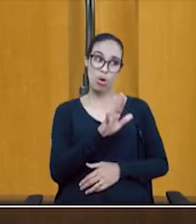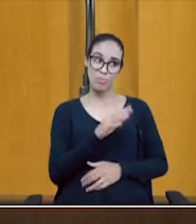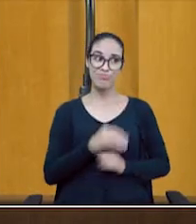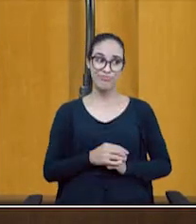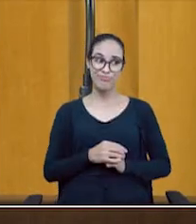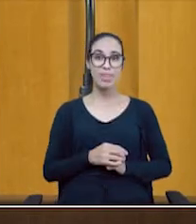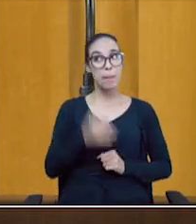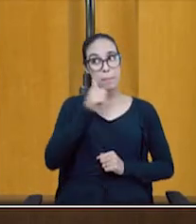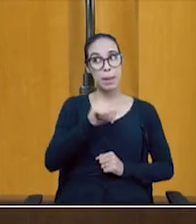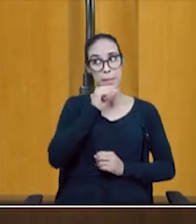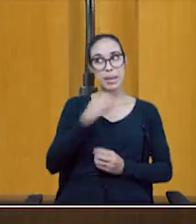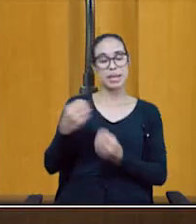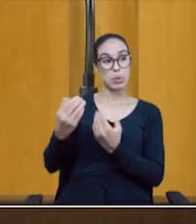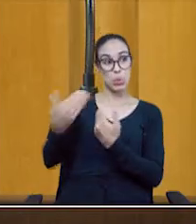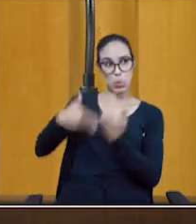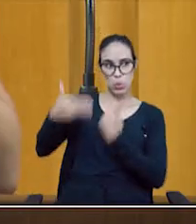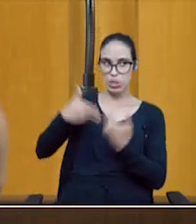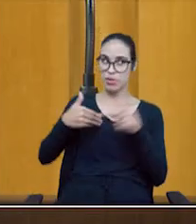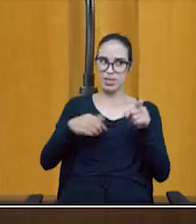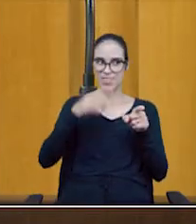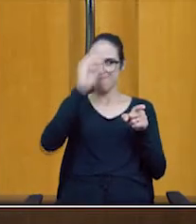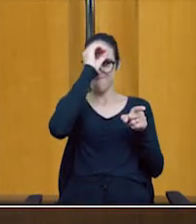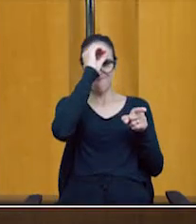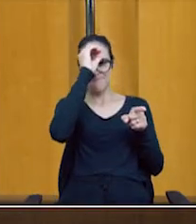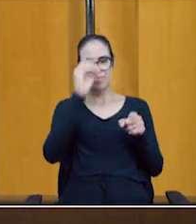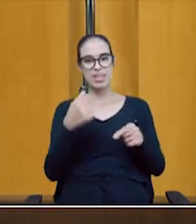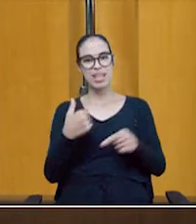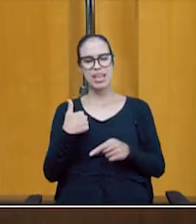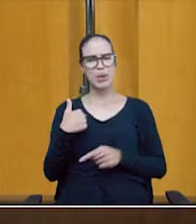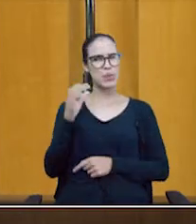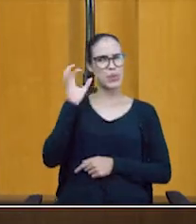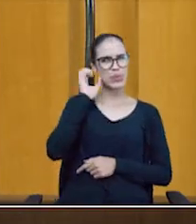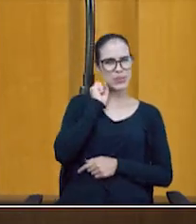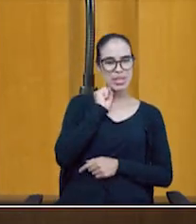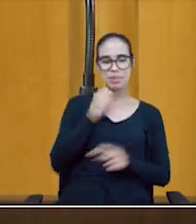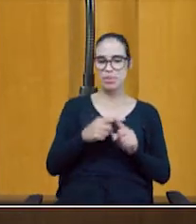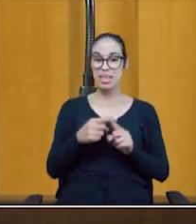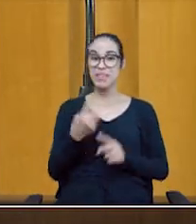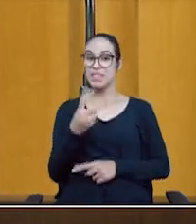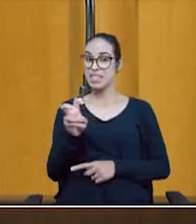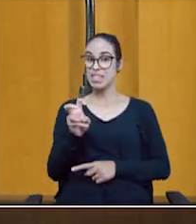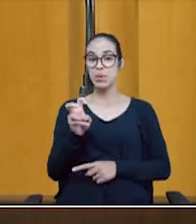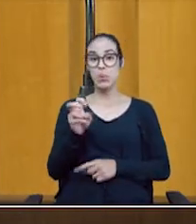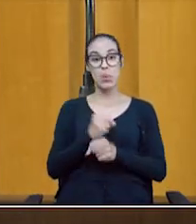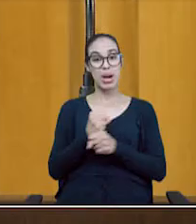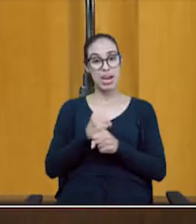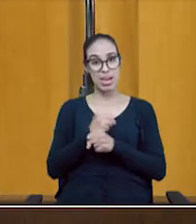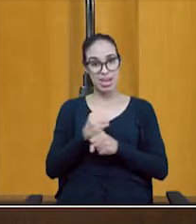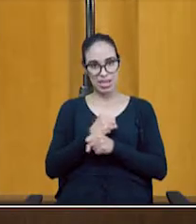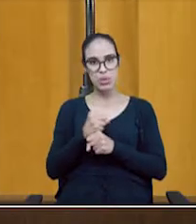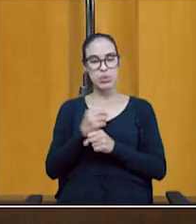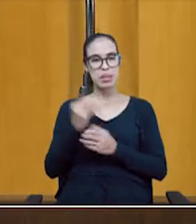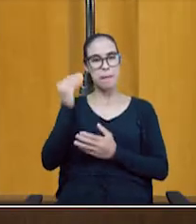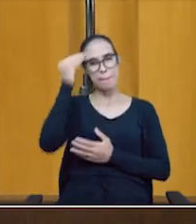mãe. E aí eu ouvindo de trás, apesar dos 25 anos de psicanálise,